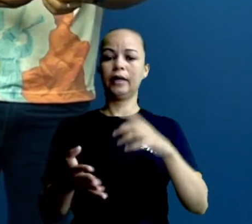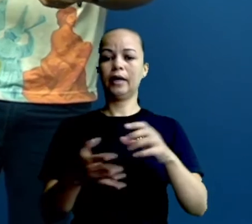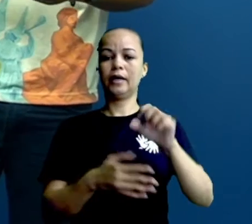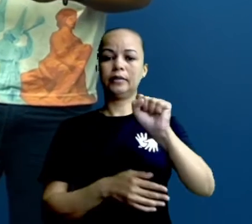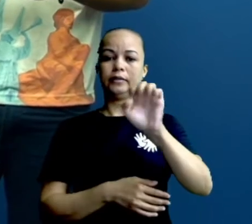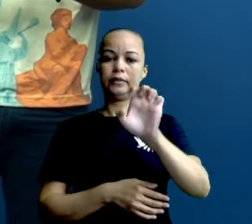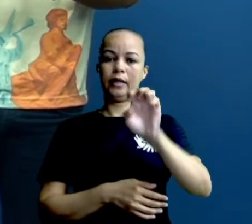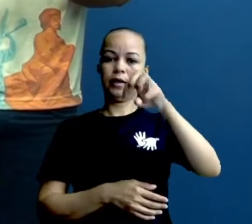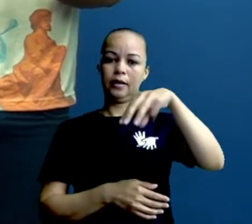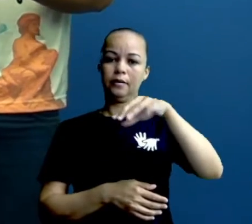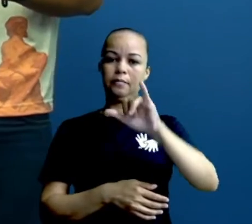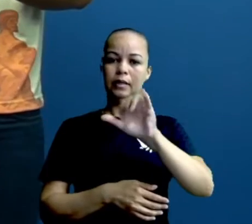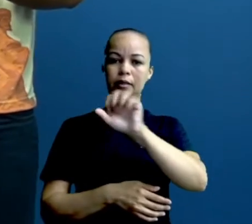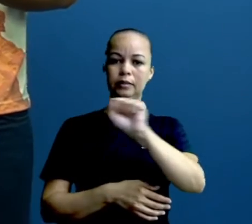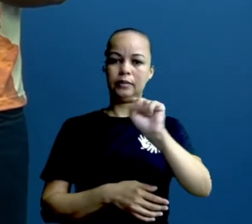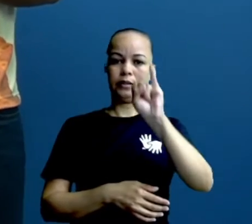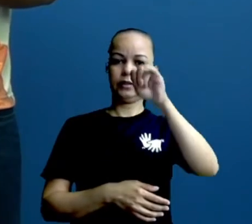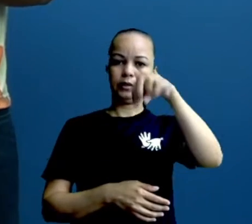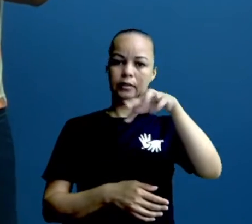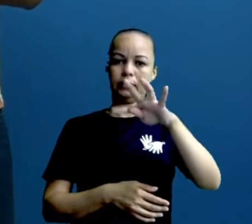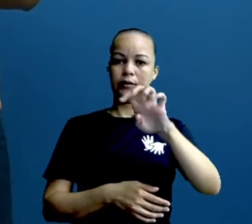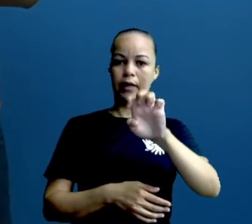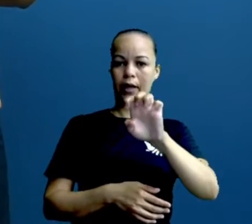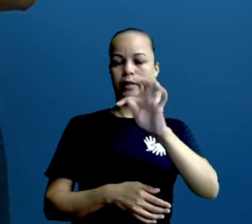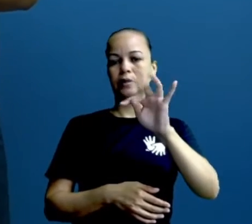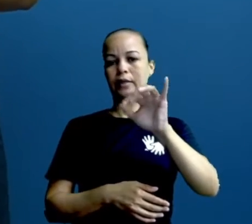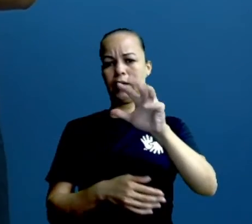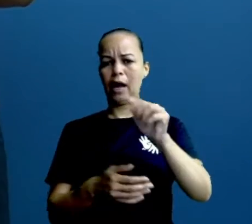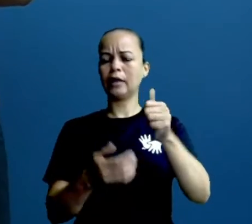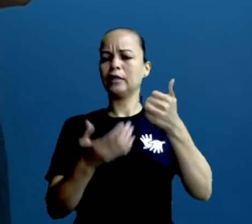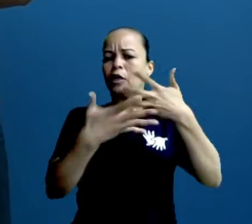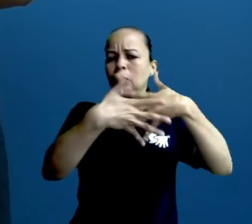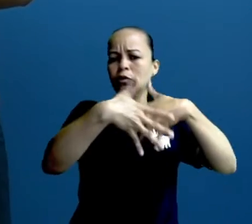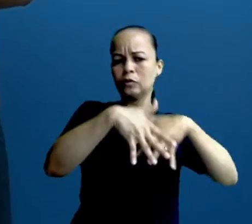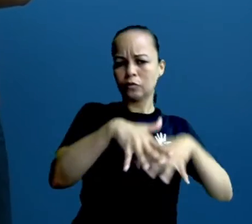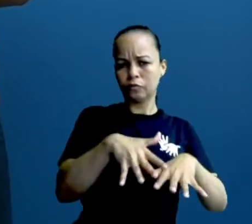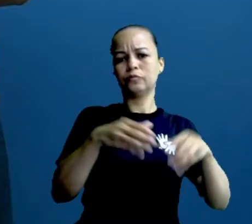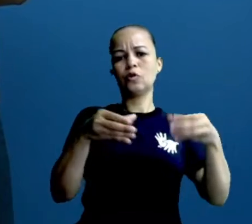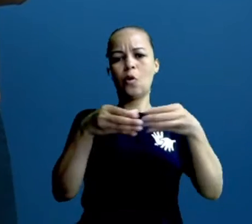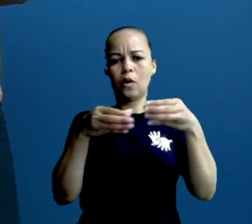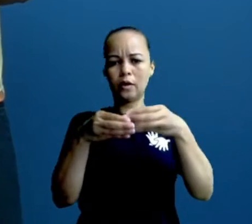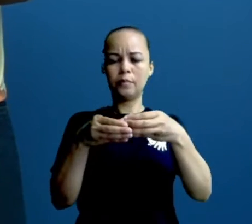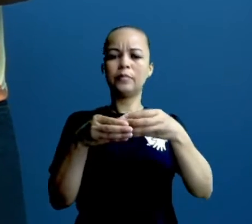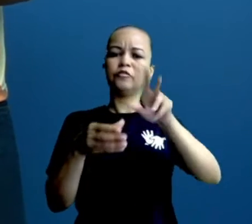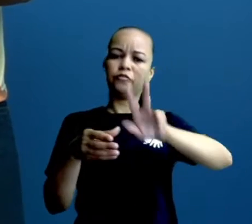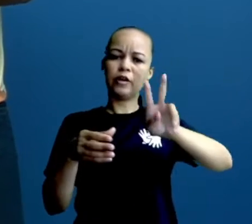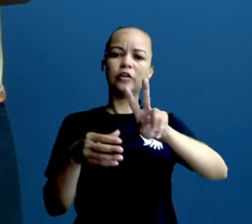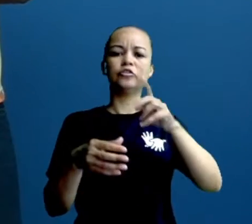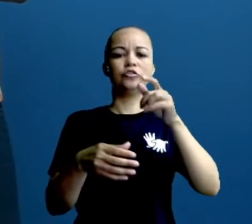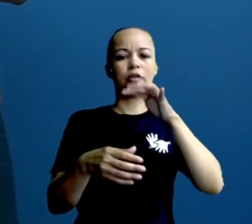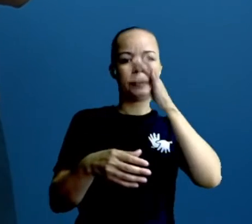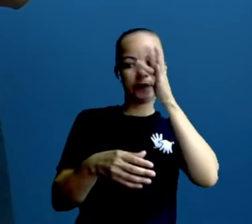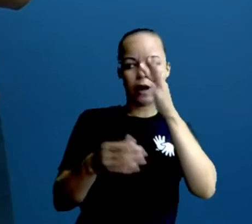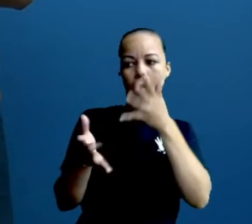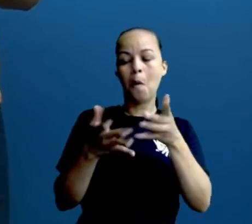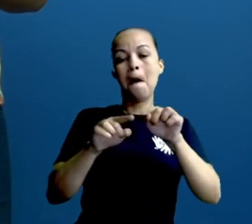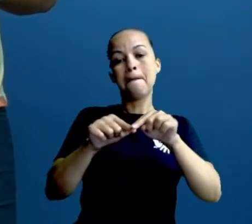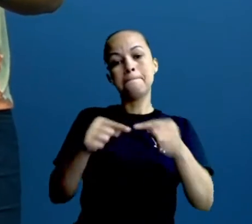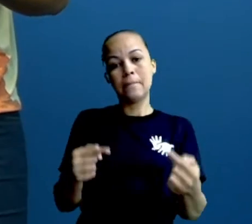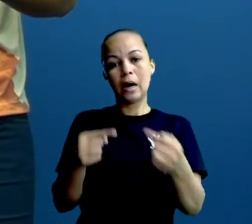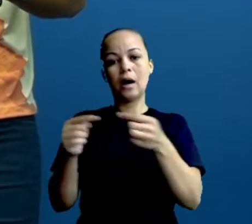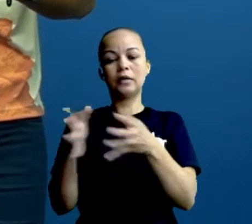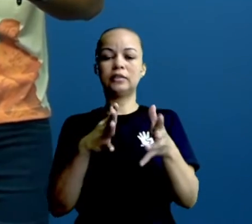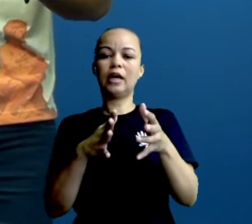semissintéticas, tá certo? São aquelas que são extraídas do meio natural, ou seja, do organismo vegetal, só que elas